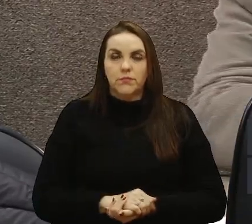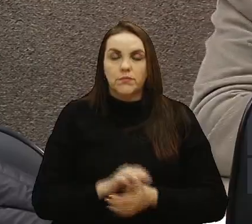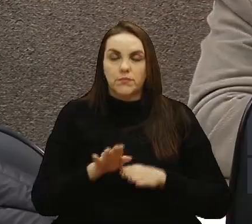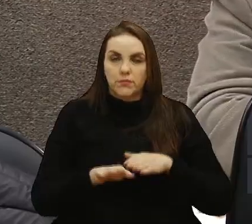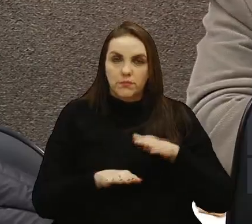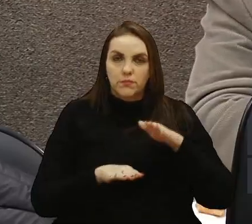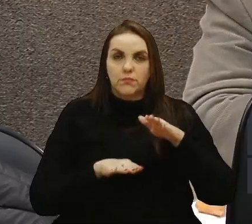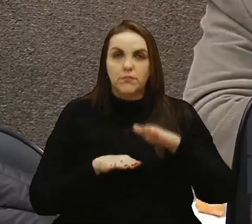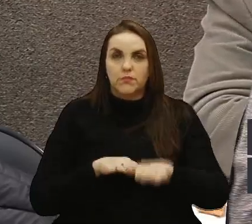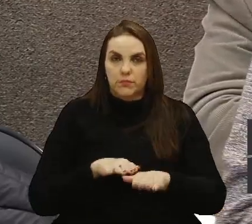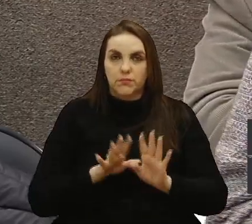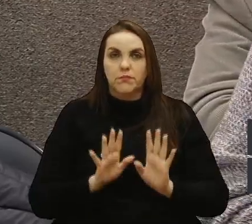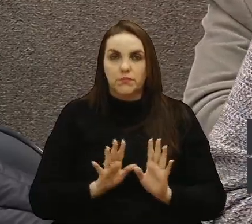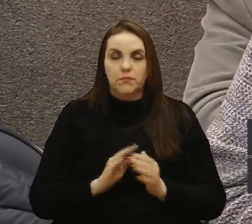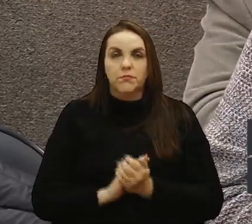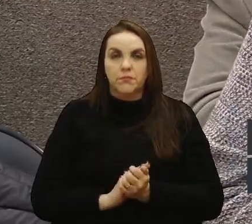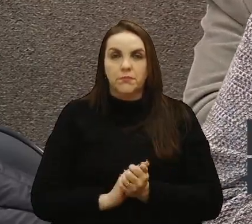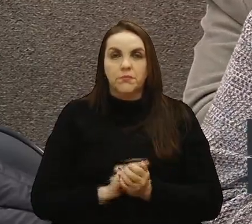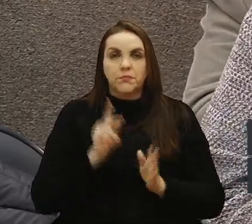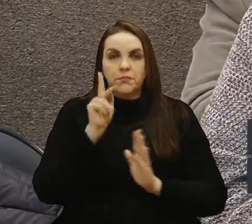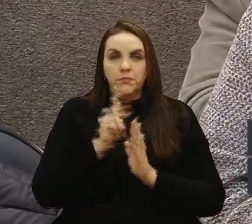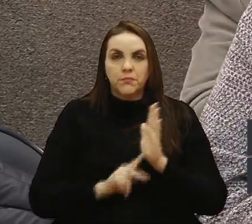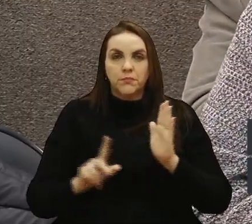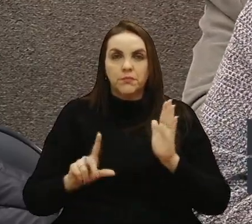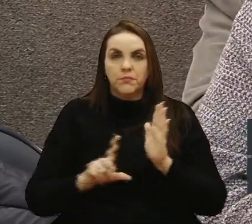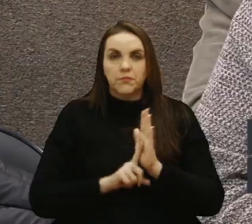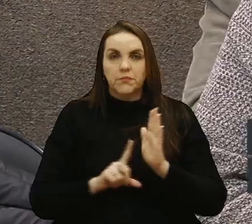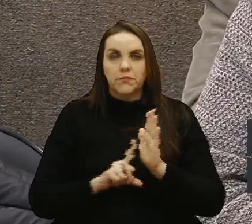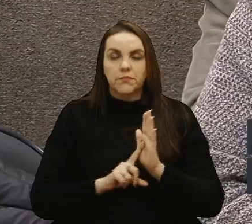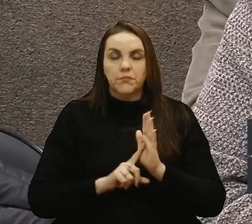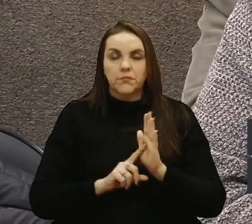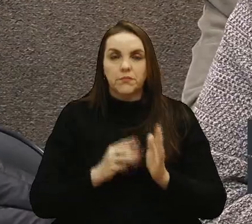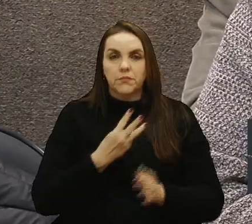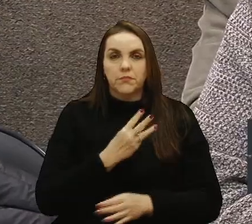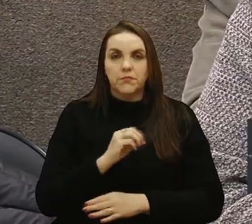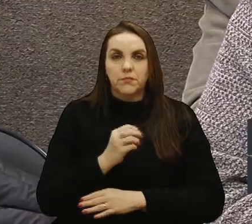passo. Esse projeto de lei